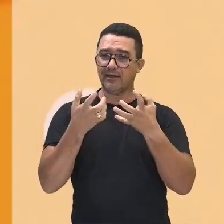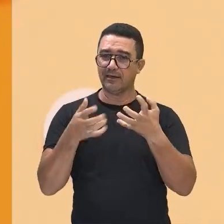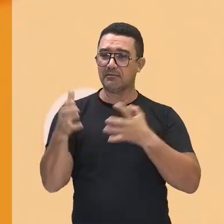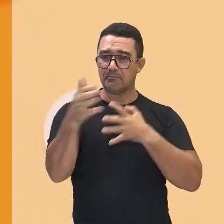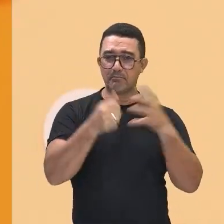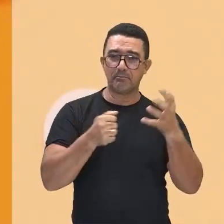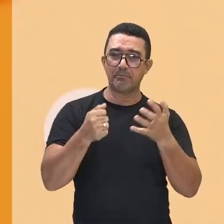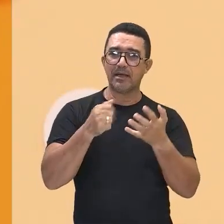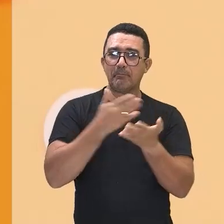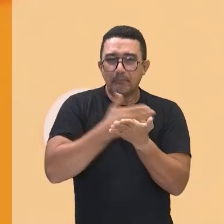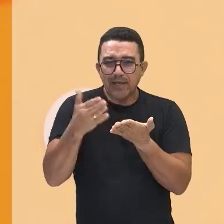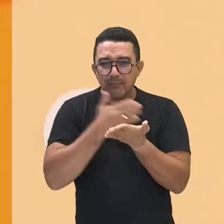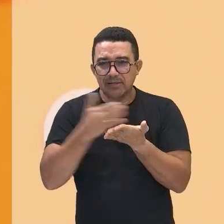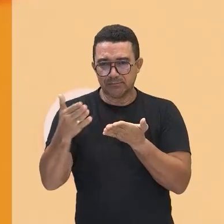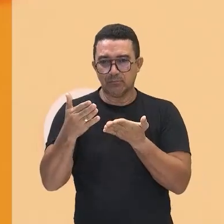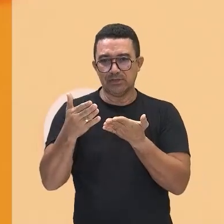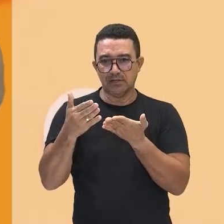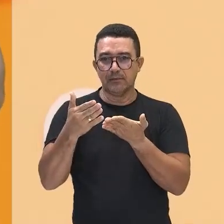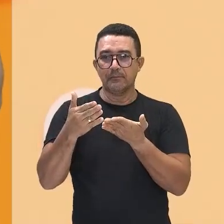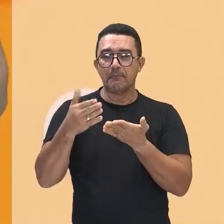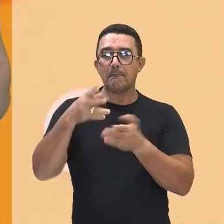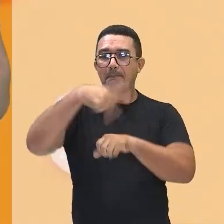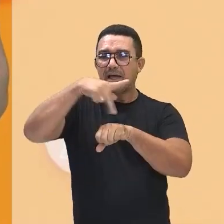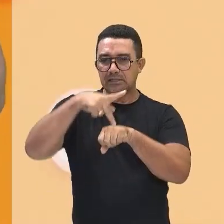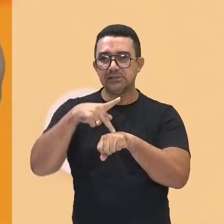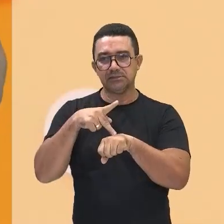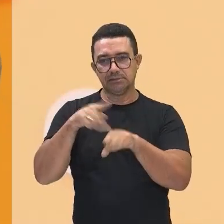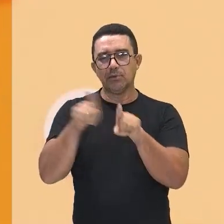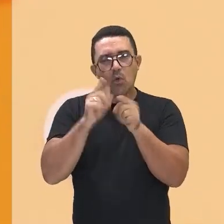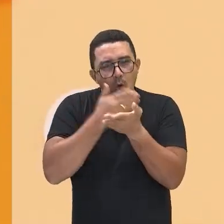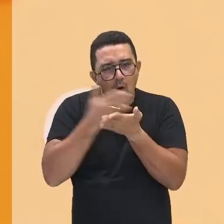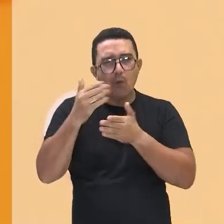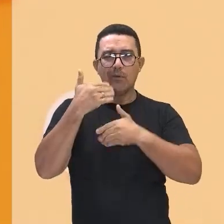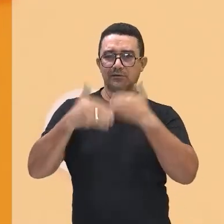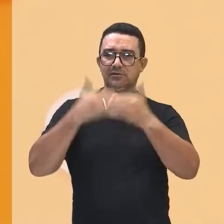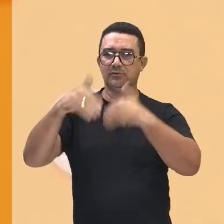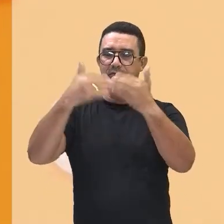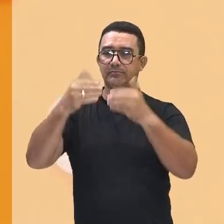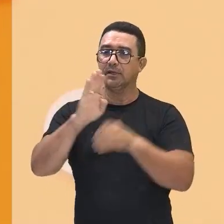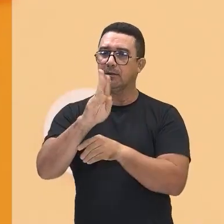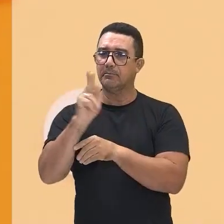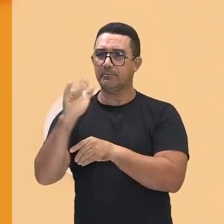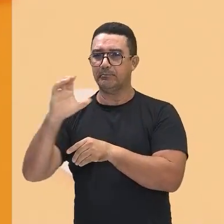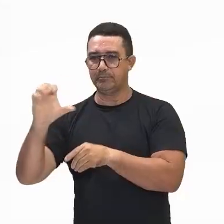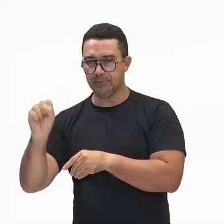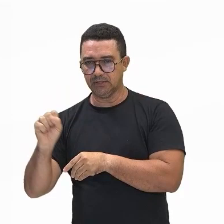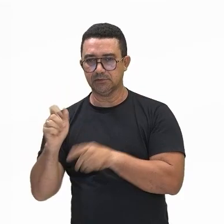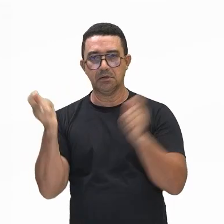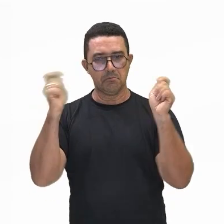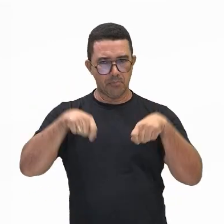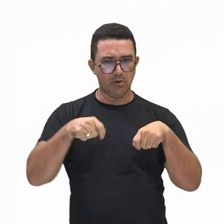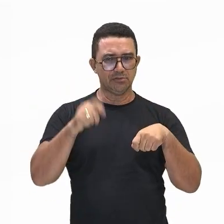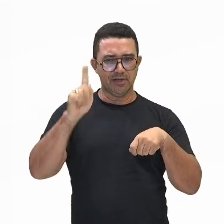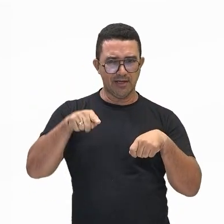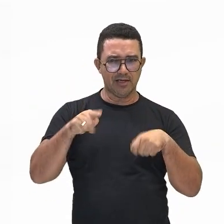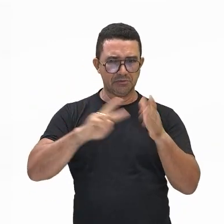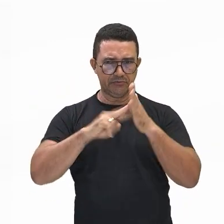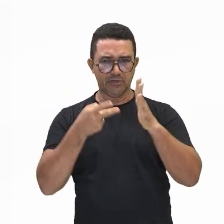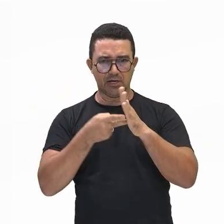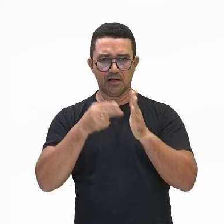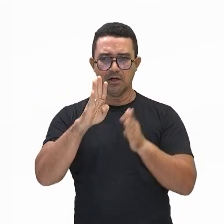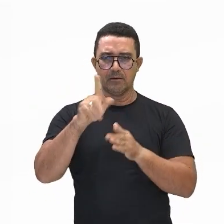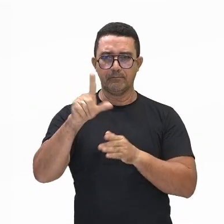países emergentes, países em desenvolvimento. Agora, gente, o BRICS, ele pode ser considerado um bloco econômico, né, como